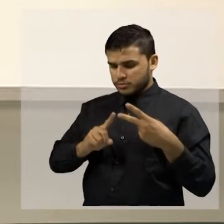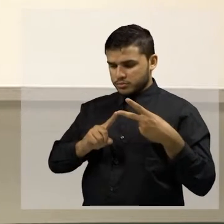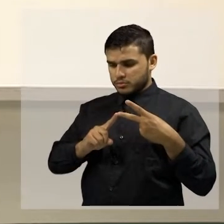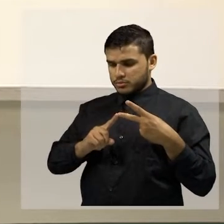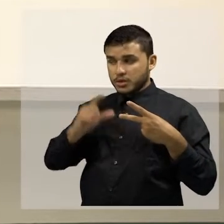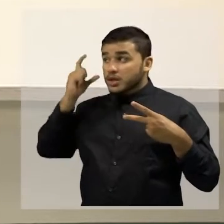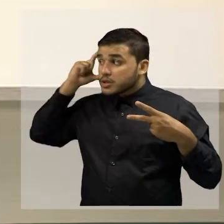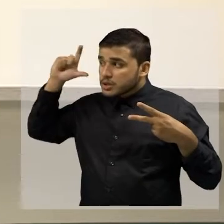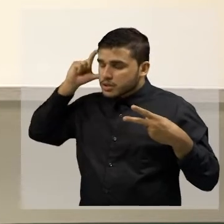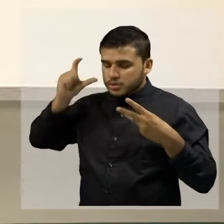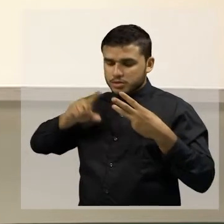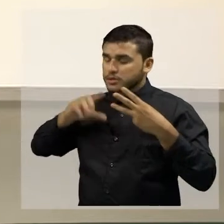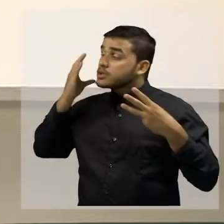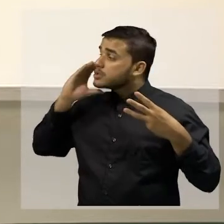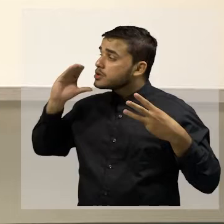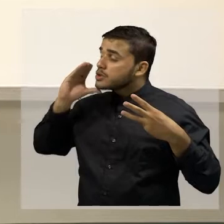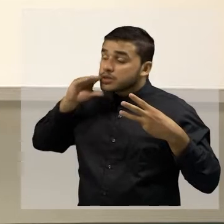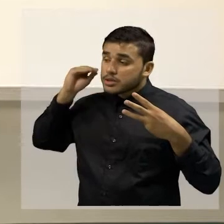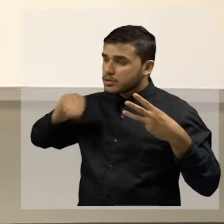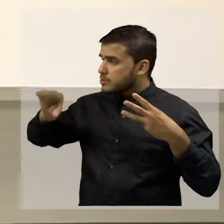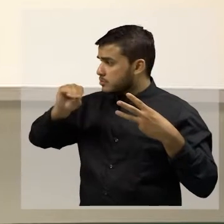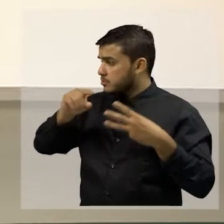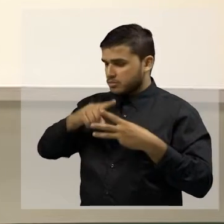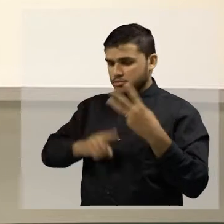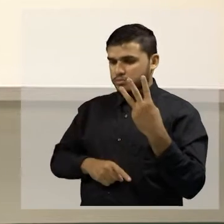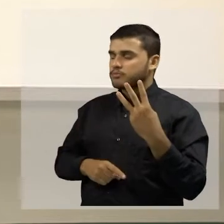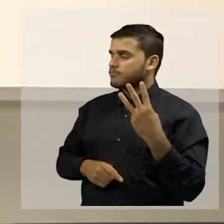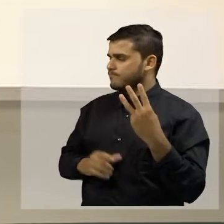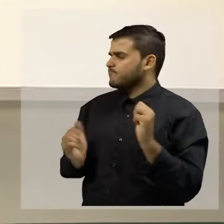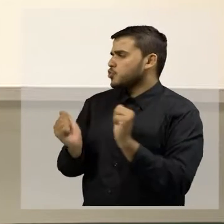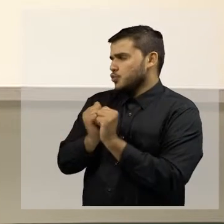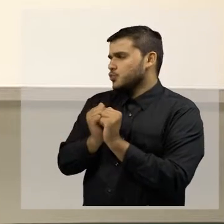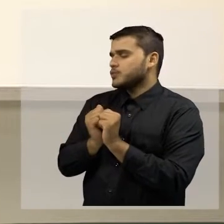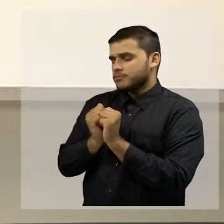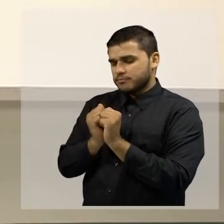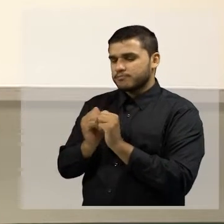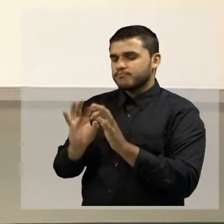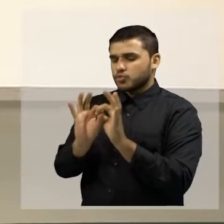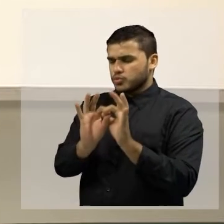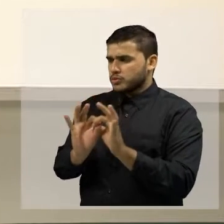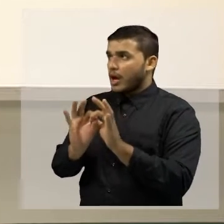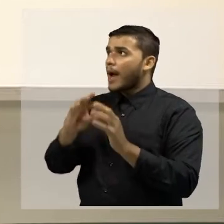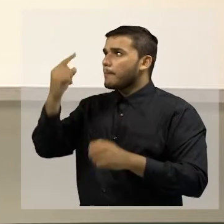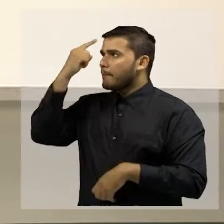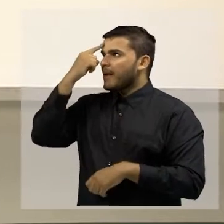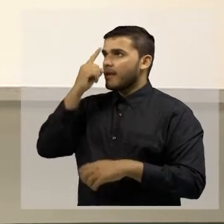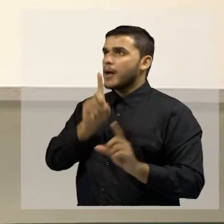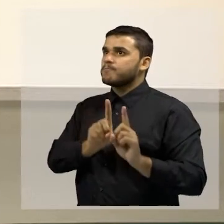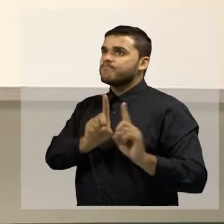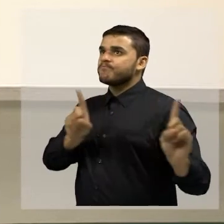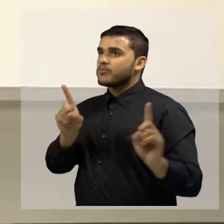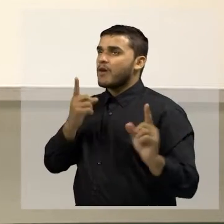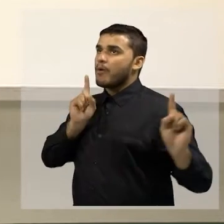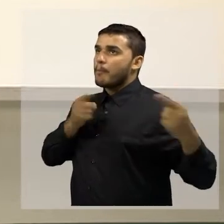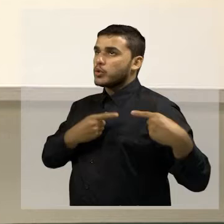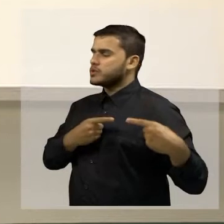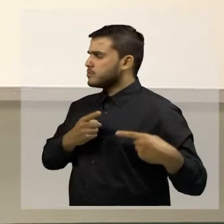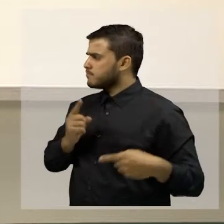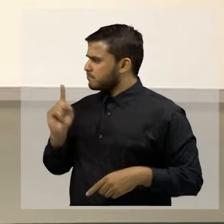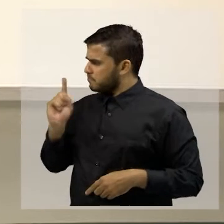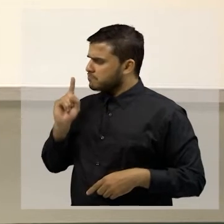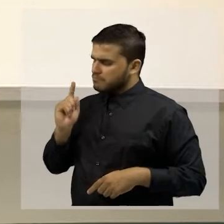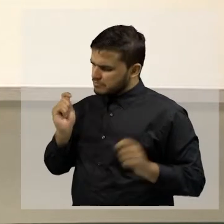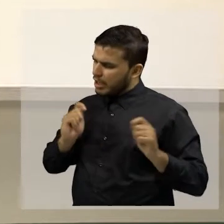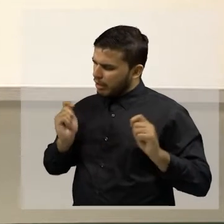Ciro e Cid Gomes, tem uma tendência natural de se aproximar. Não seria algo tão impossível. E é interessante, quando essa minha